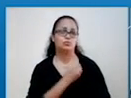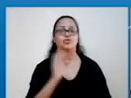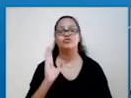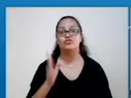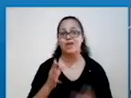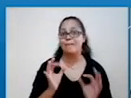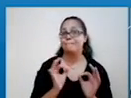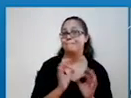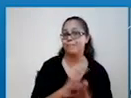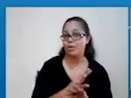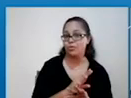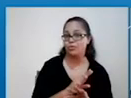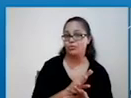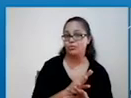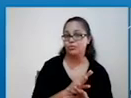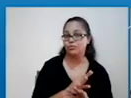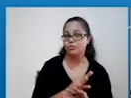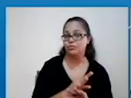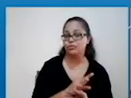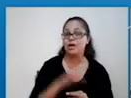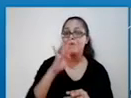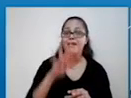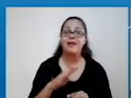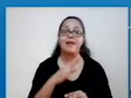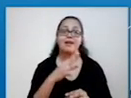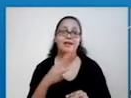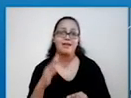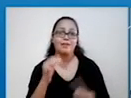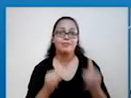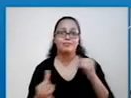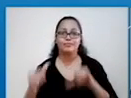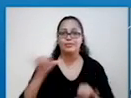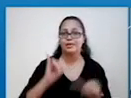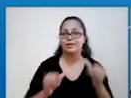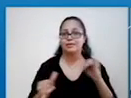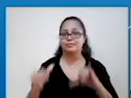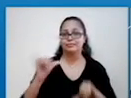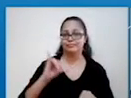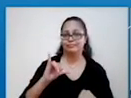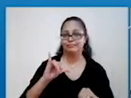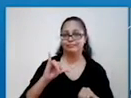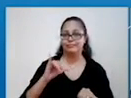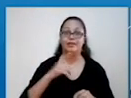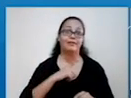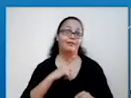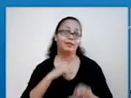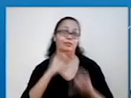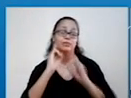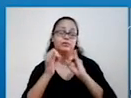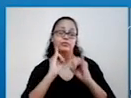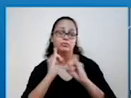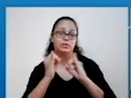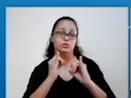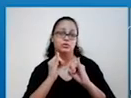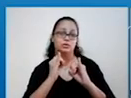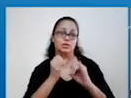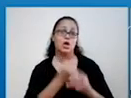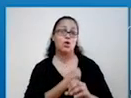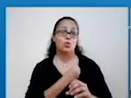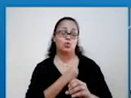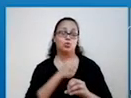pronto aqui na tabela periódica, que é o lugar de onde nós tiramos essas informações. Então, o número de nêutrons